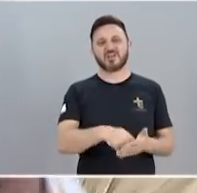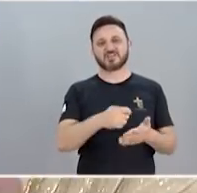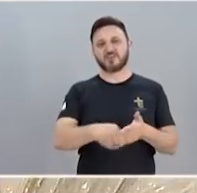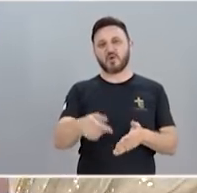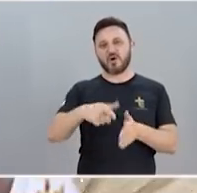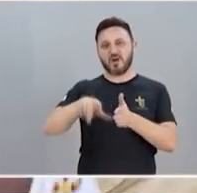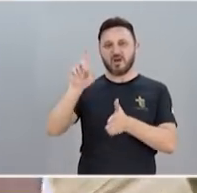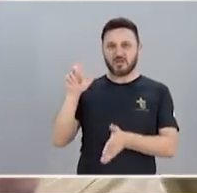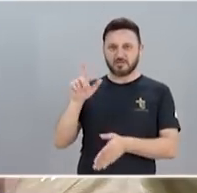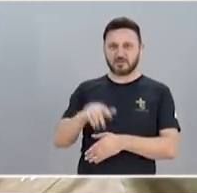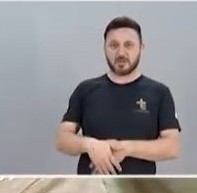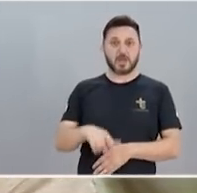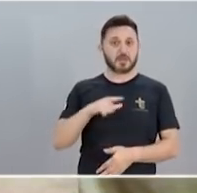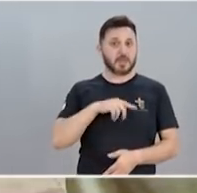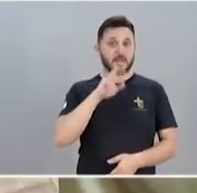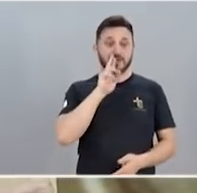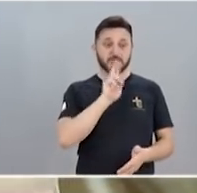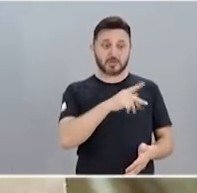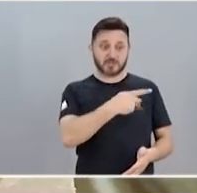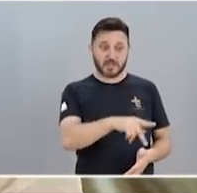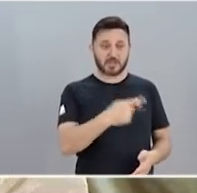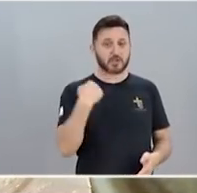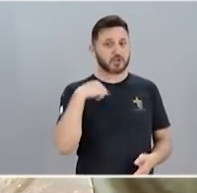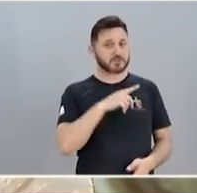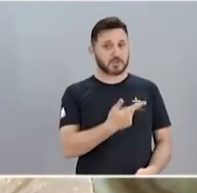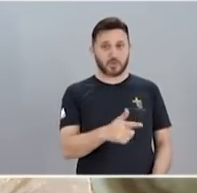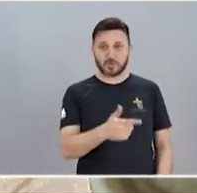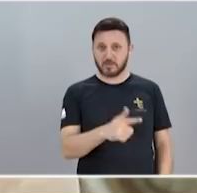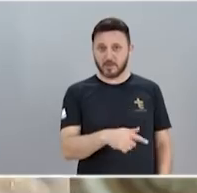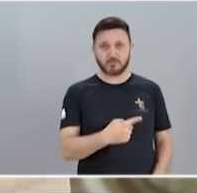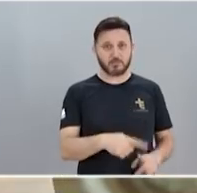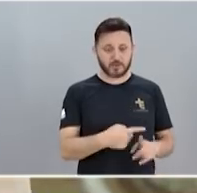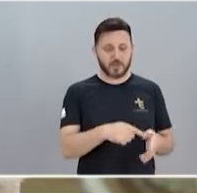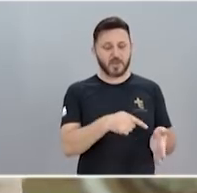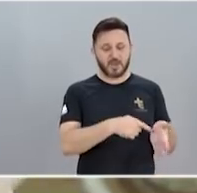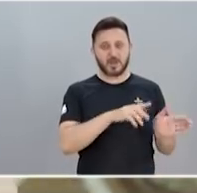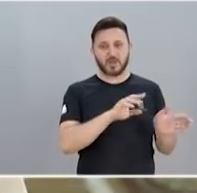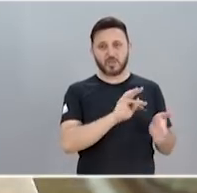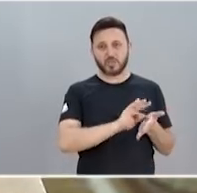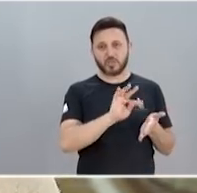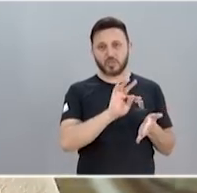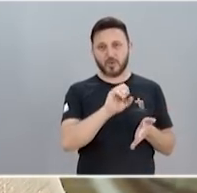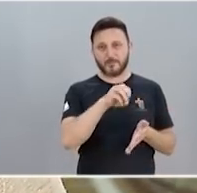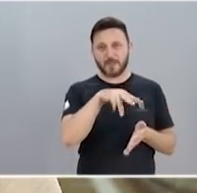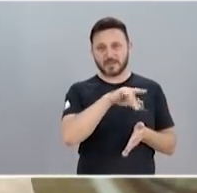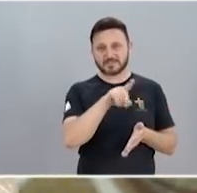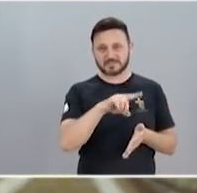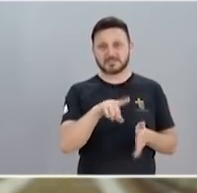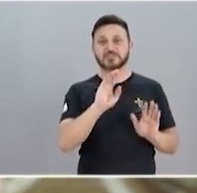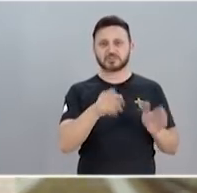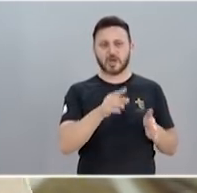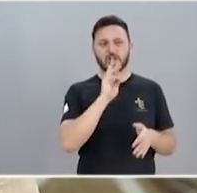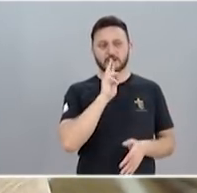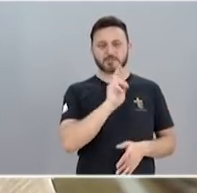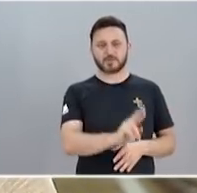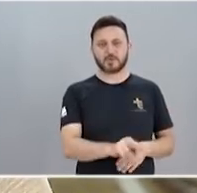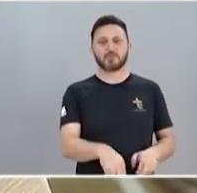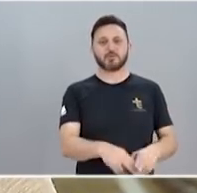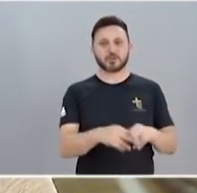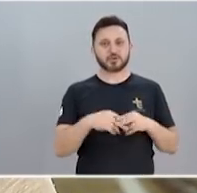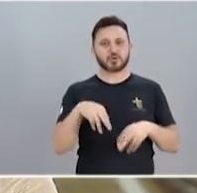e volta a dizer, tem respostas dele que a gente não entende, mas ele já pensou e respondeu, por isso o doutor